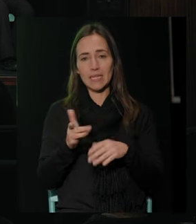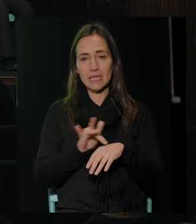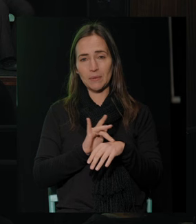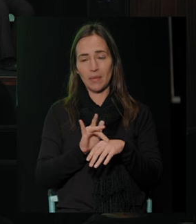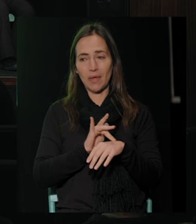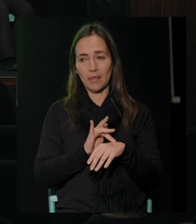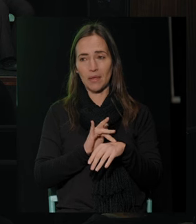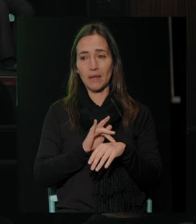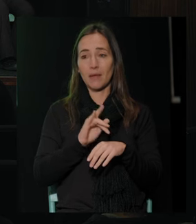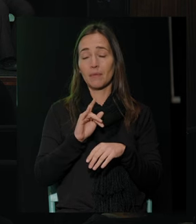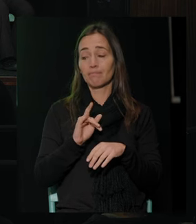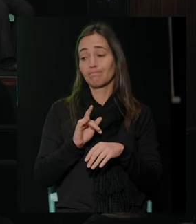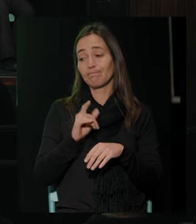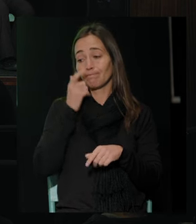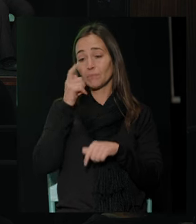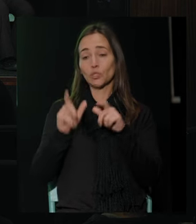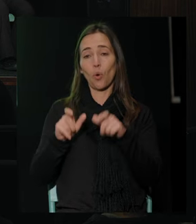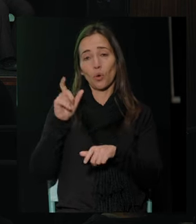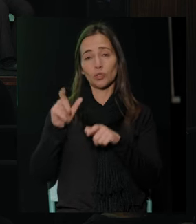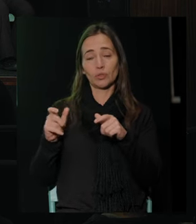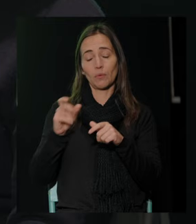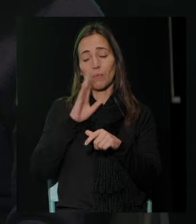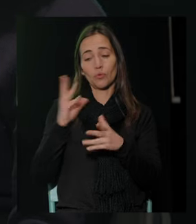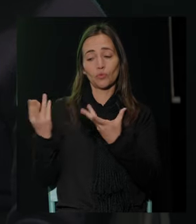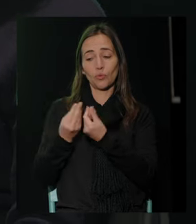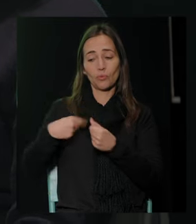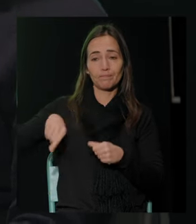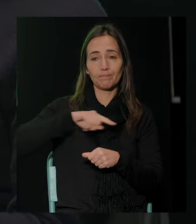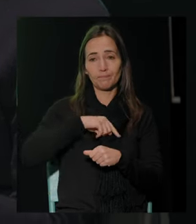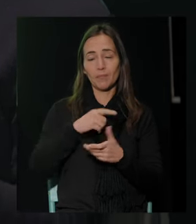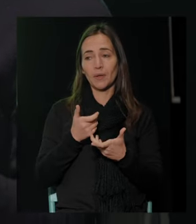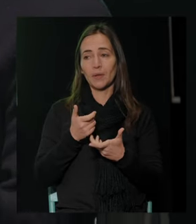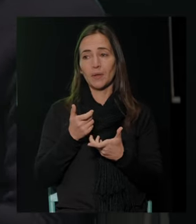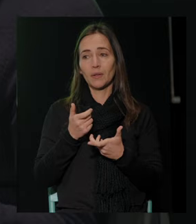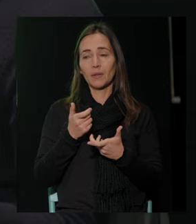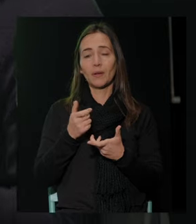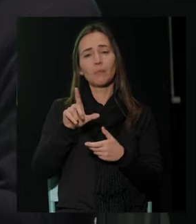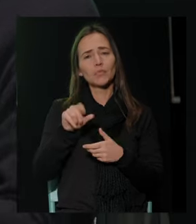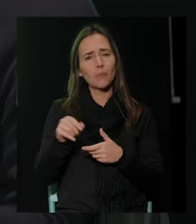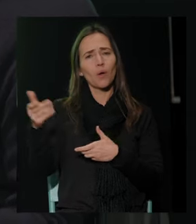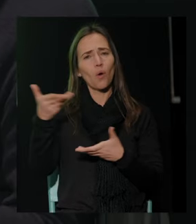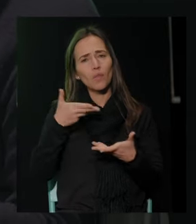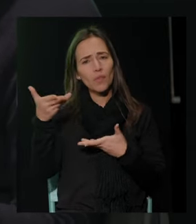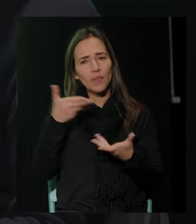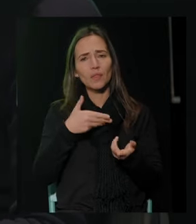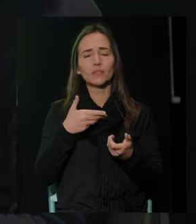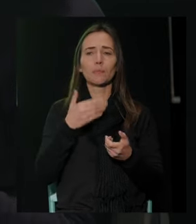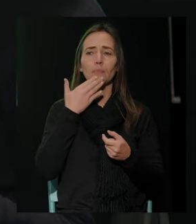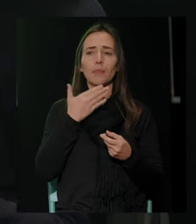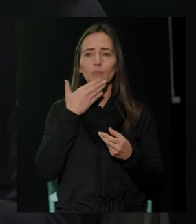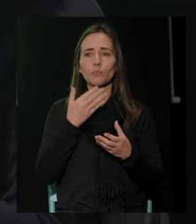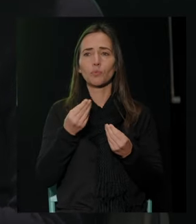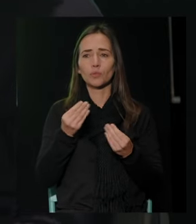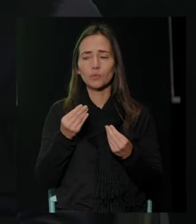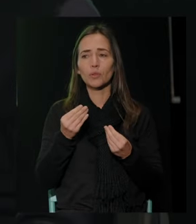sensibilizar não só os meus pares, como os vários convites e as várias solicitações que tenho tido